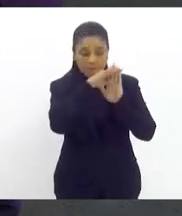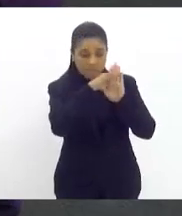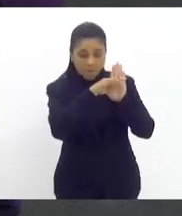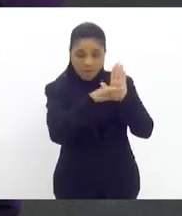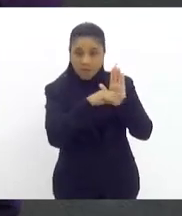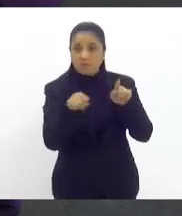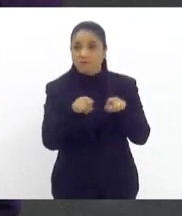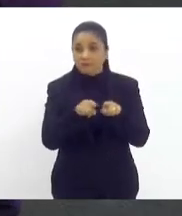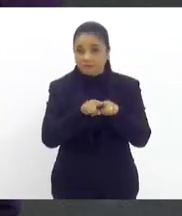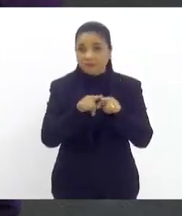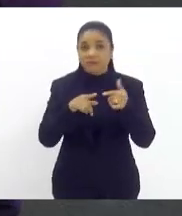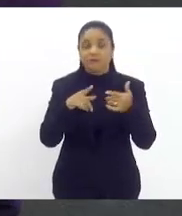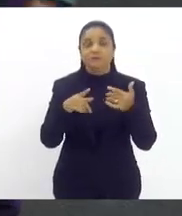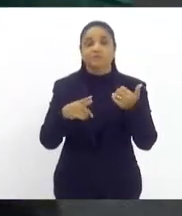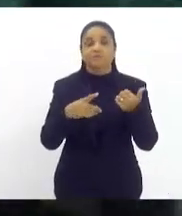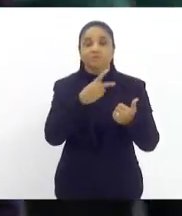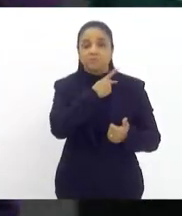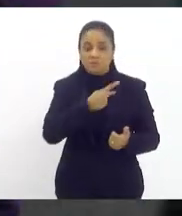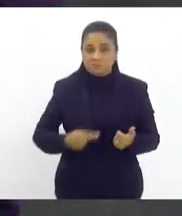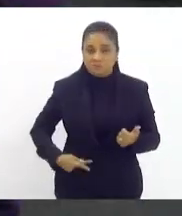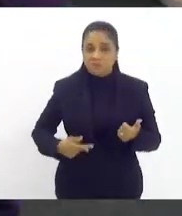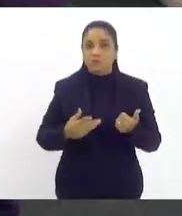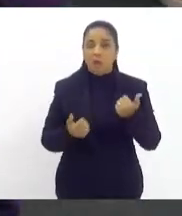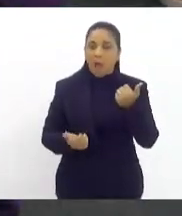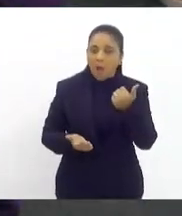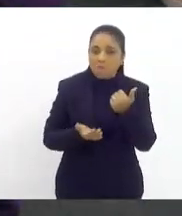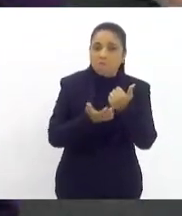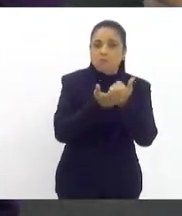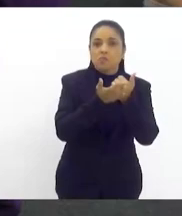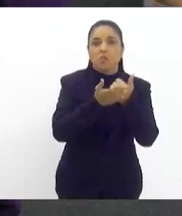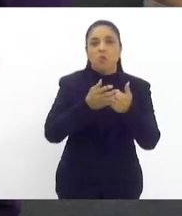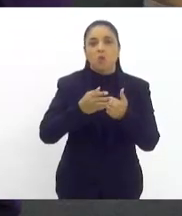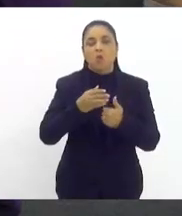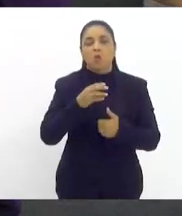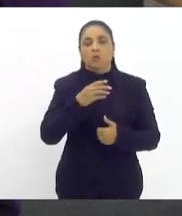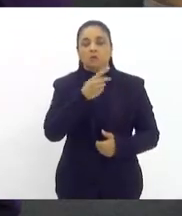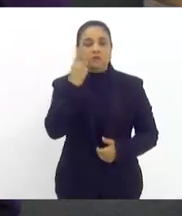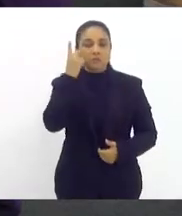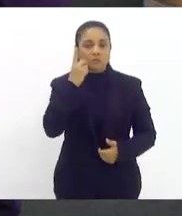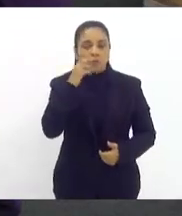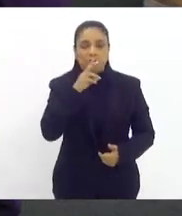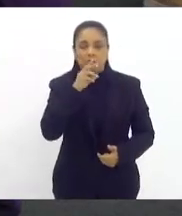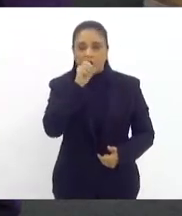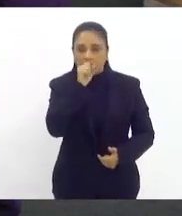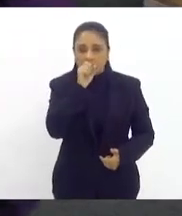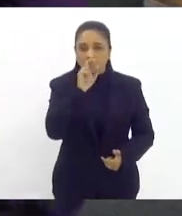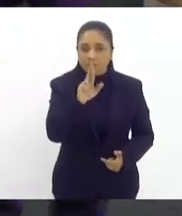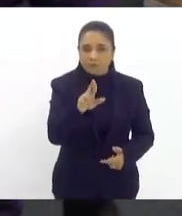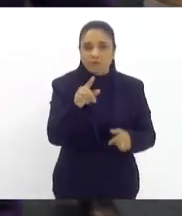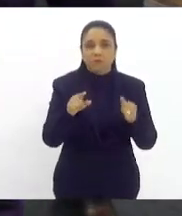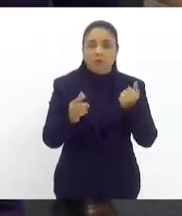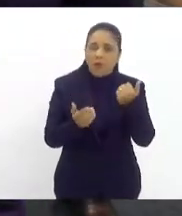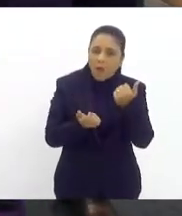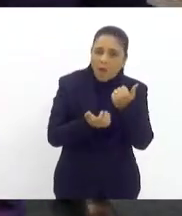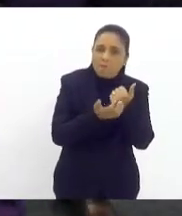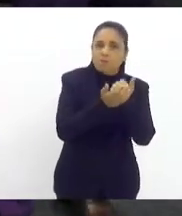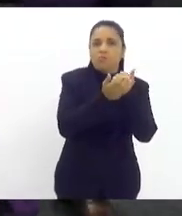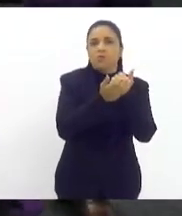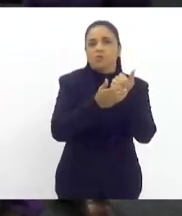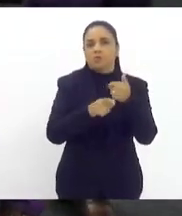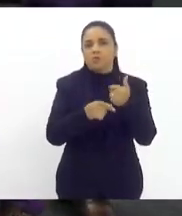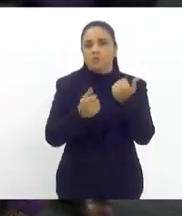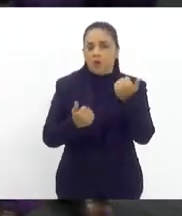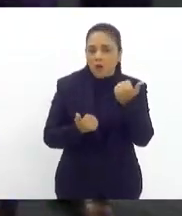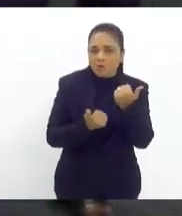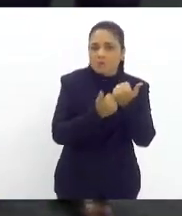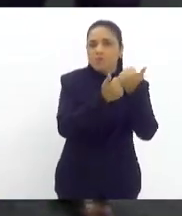apoiou, o deputado Amorim apoiou, e todos os deputados têm que apoiar, porque isso significa menos burocracia, menos